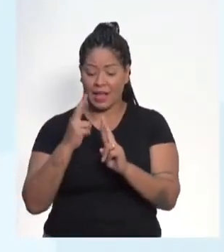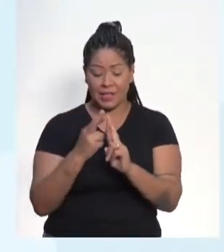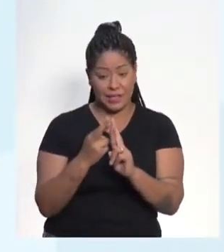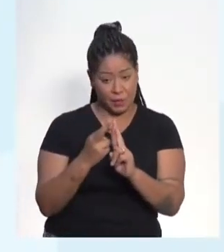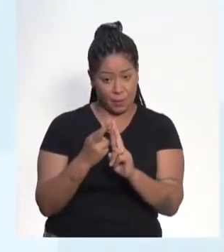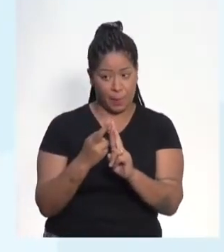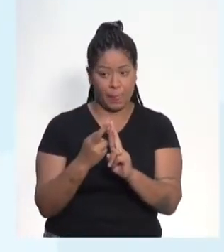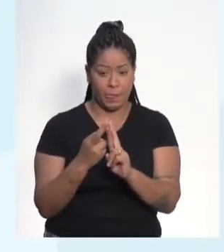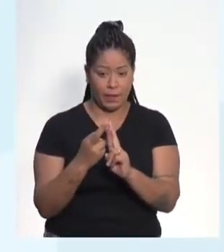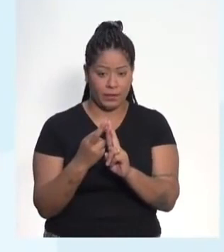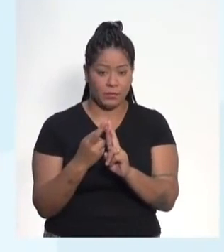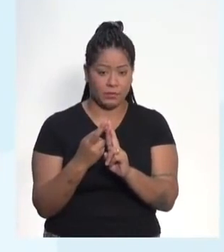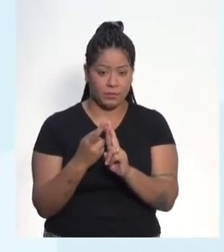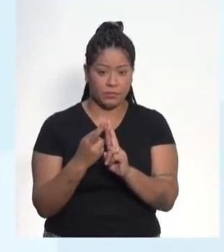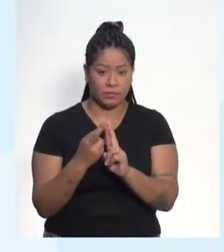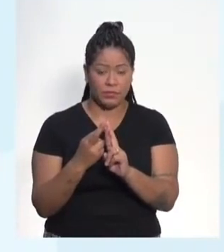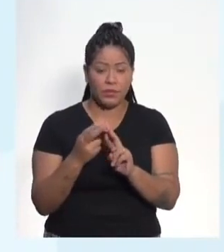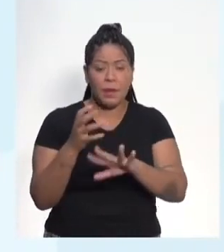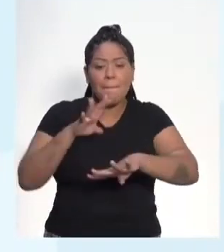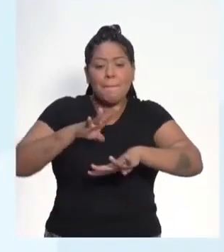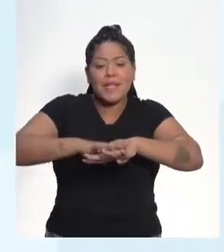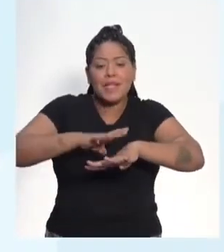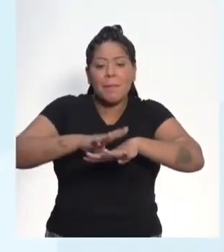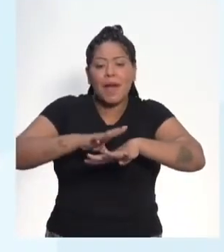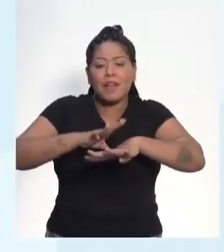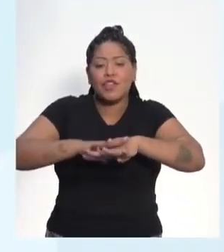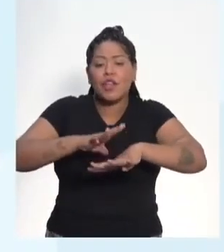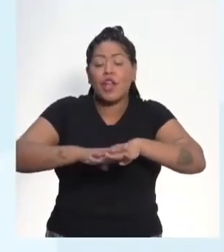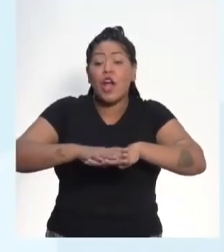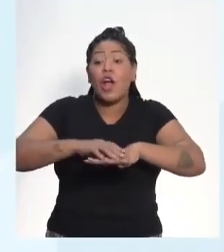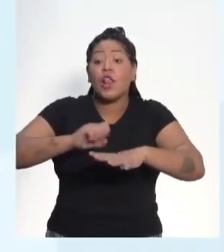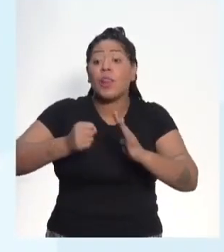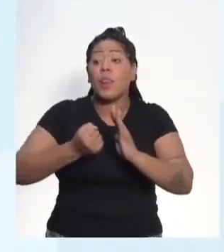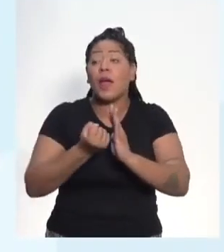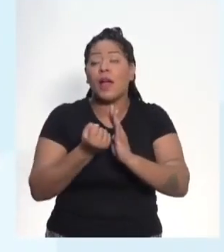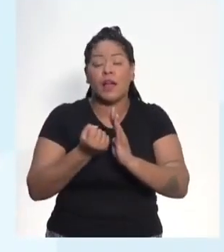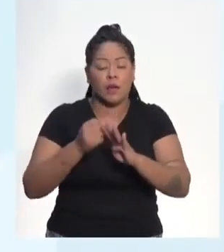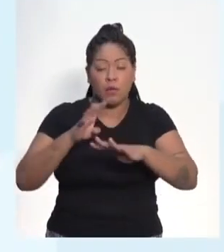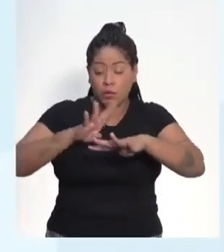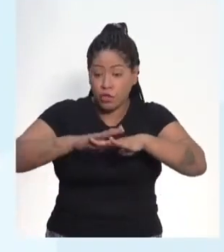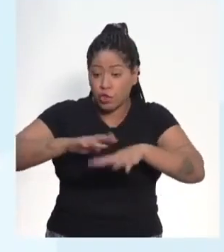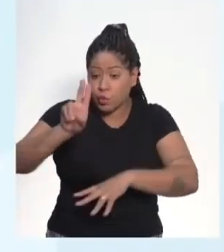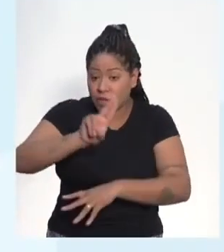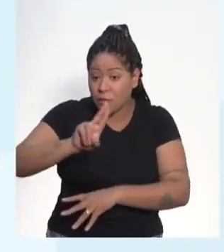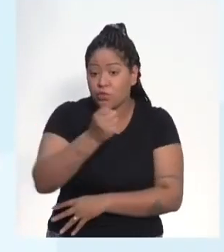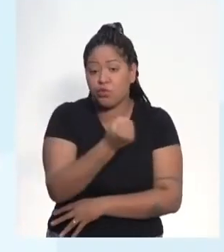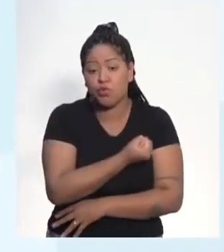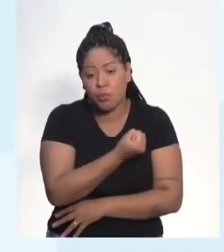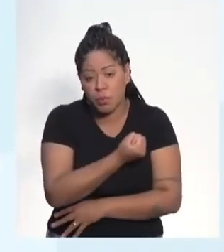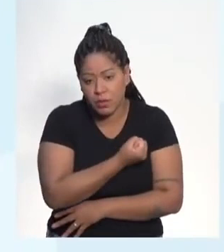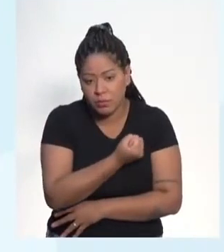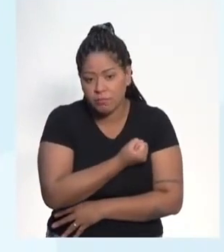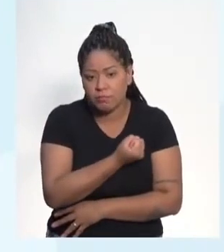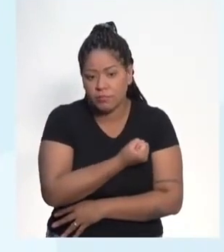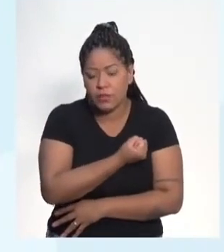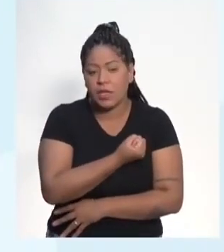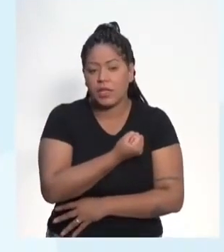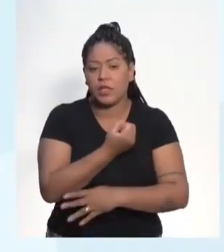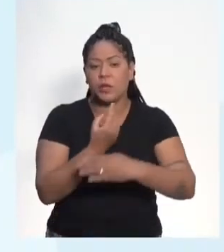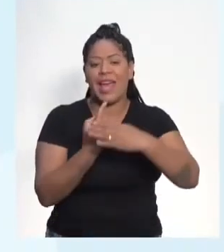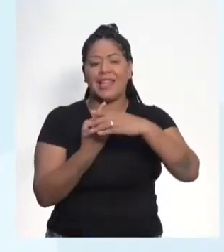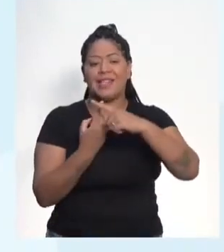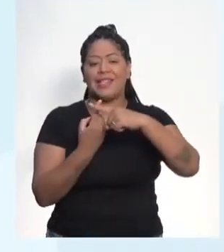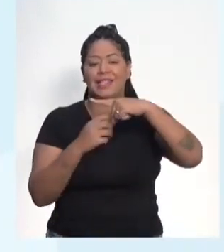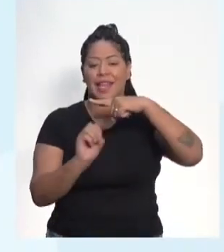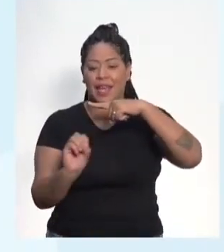a palavra razão aqui, matemática, na qual o numerador é um número natural e o denominador é 100. Okay?